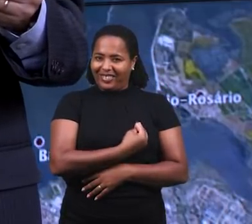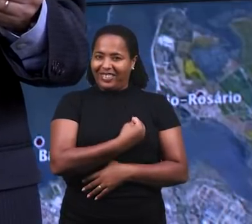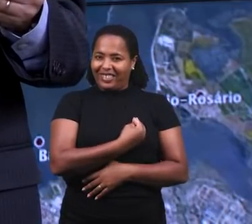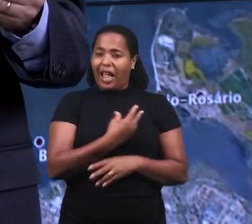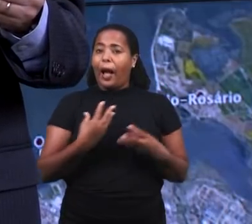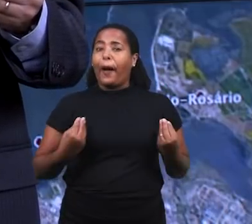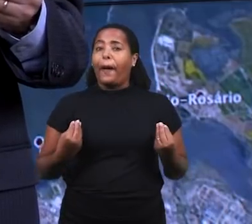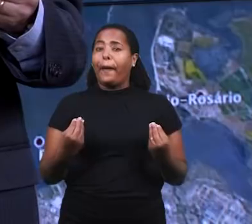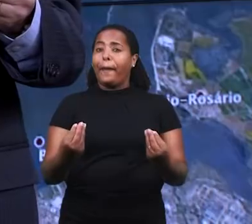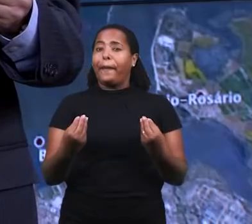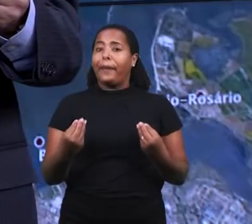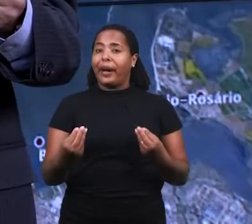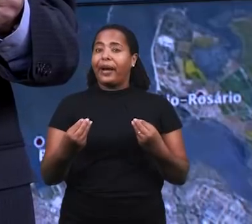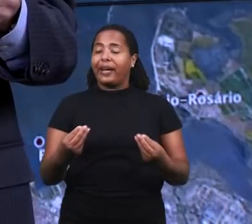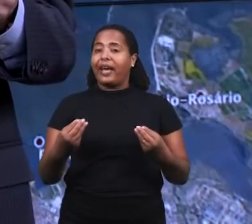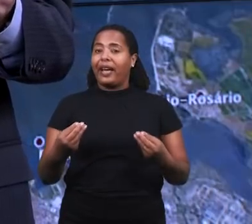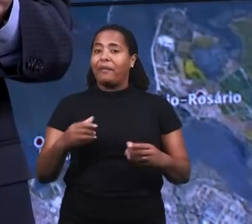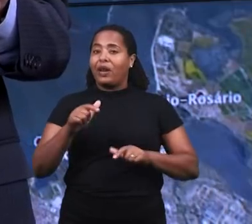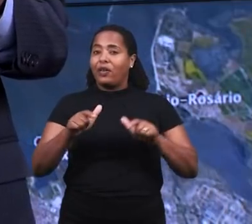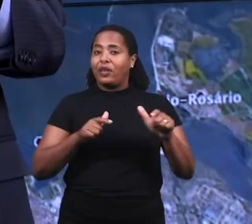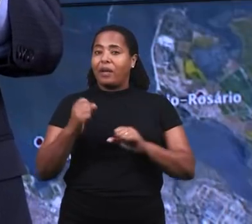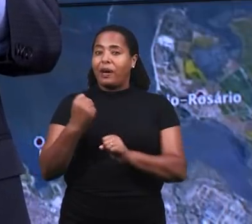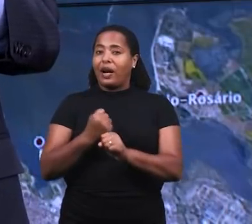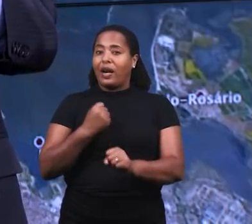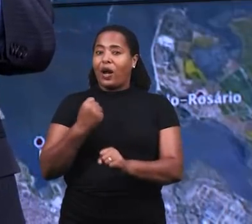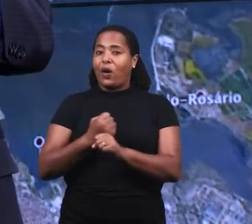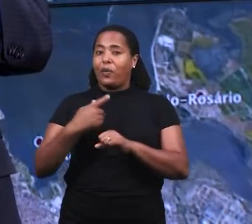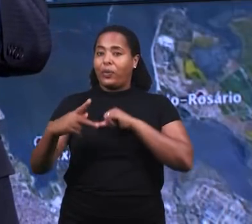aperfeiçoamento das nossas vidas, para a